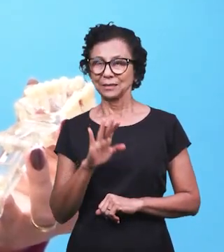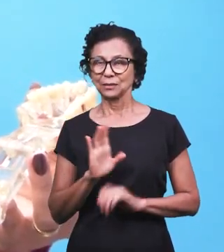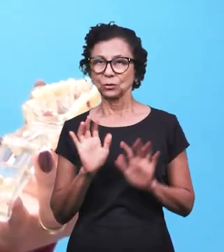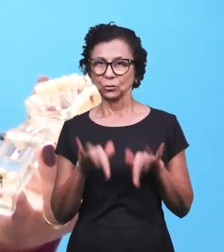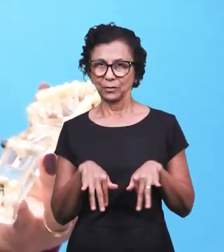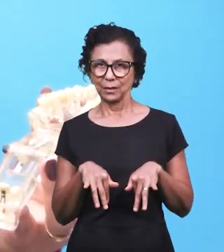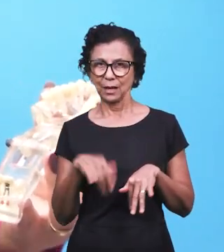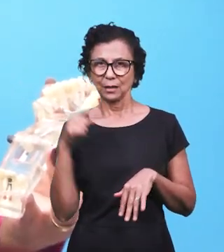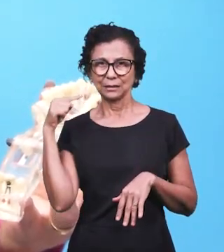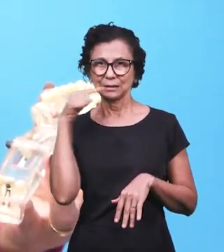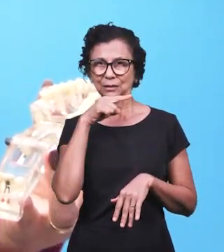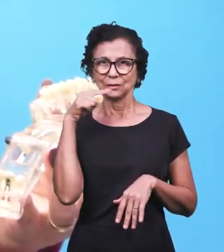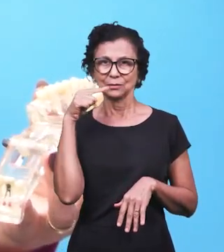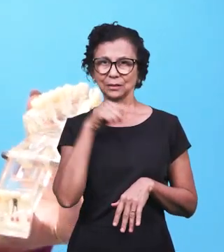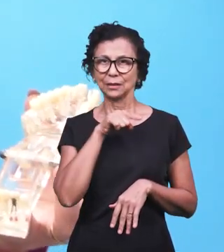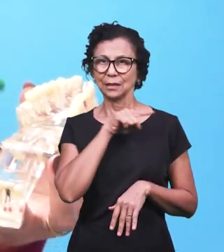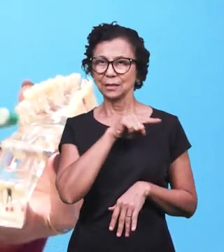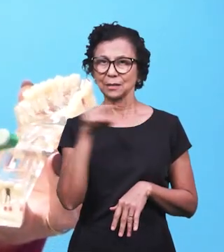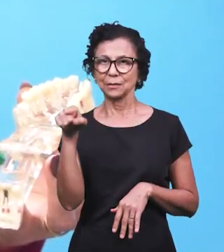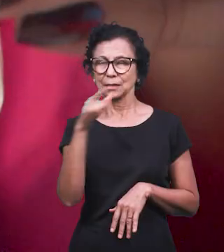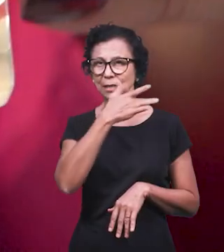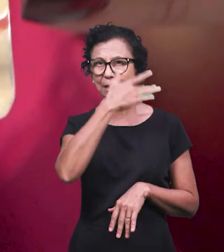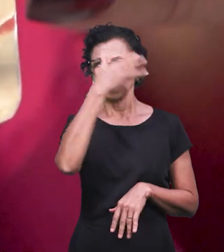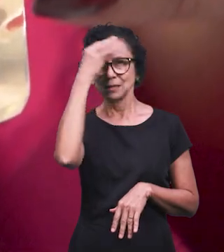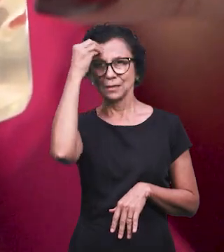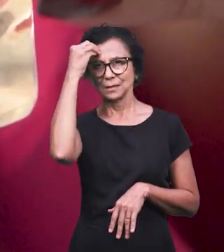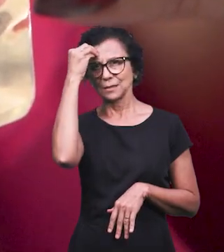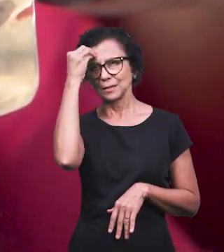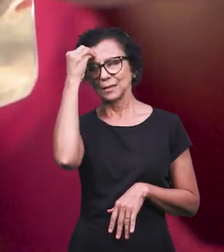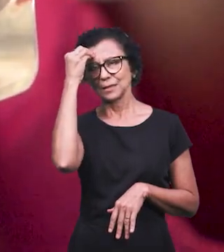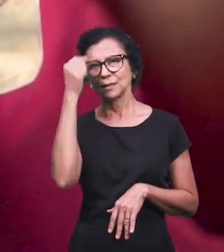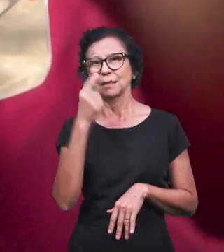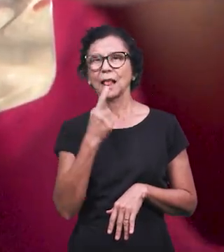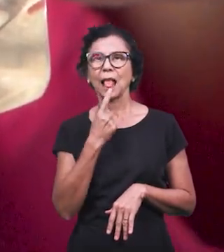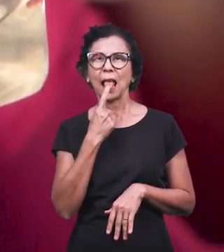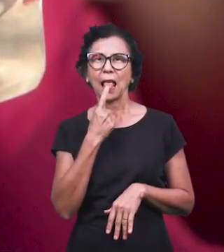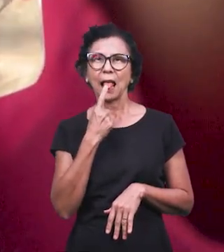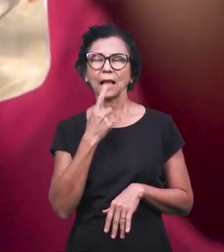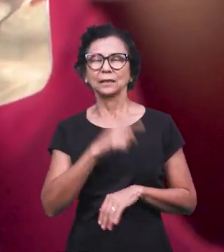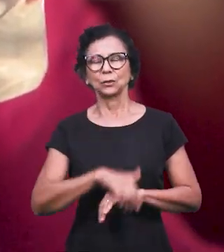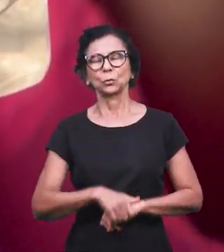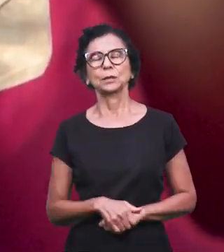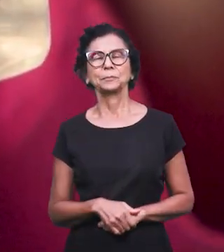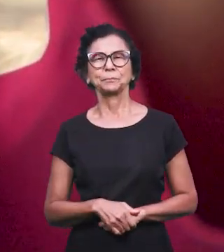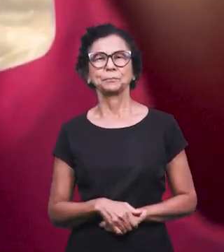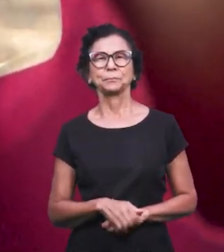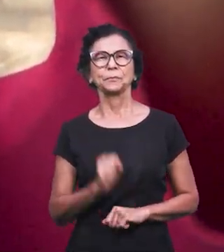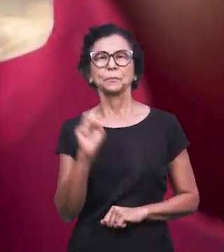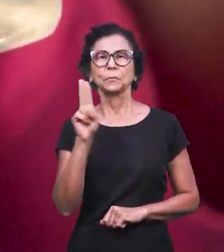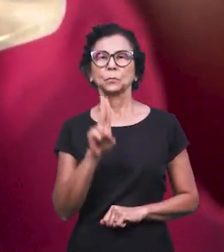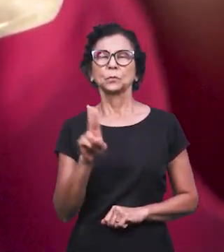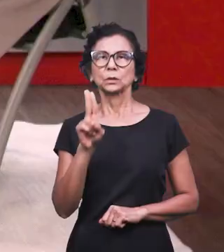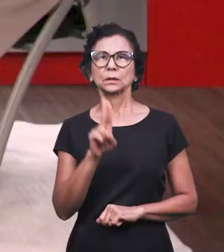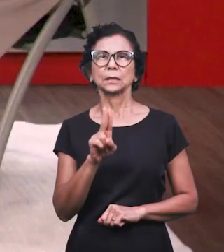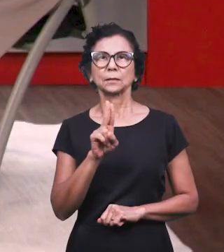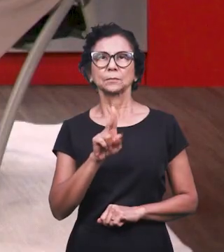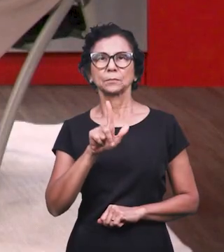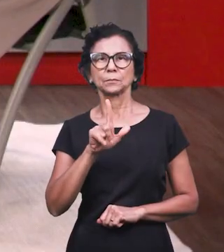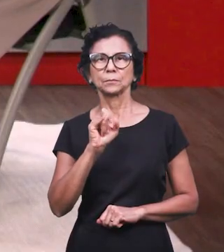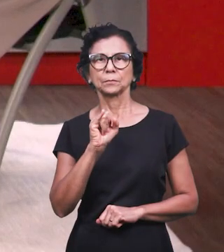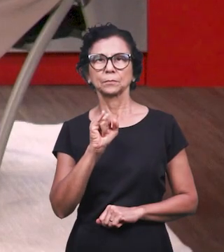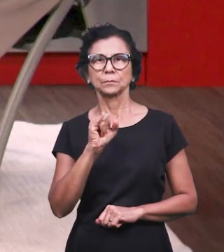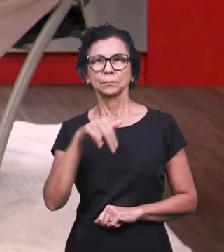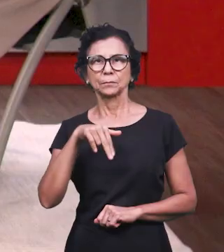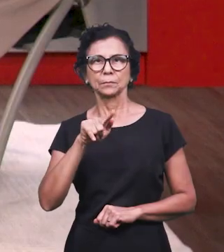que muita gente esquece, Ariela, é escovar a língua. Você pode usar, por exemplo, eu trouxe aqui o raspador de